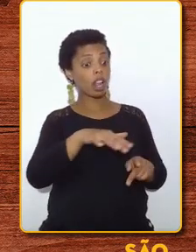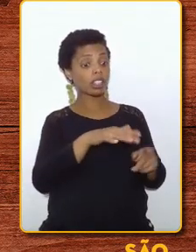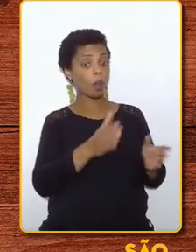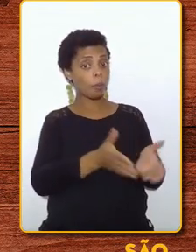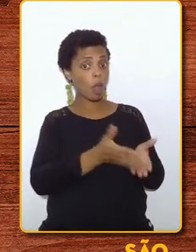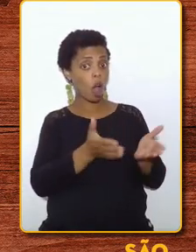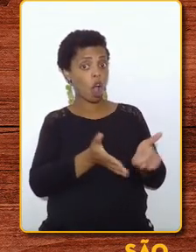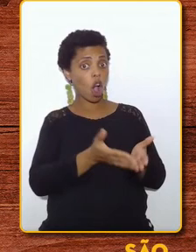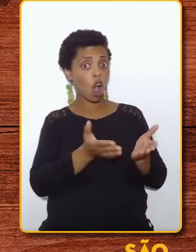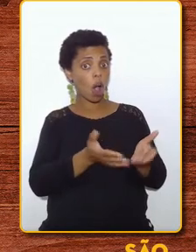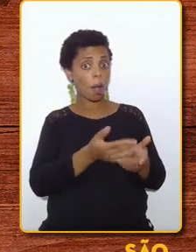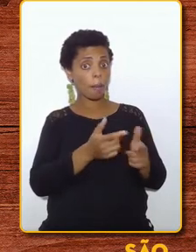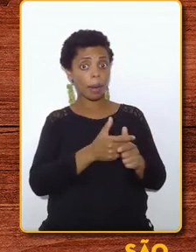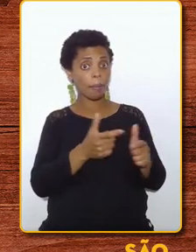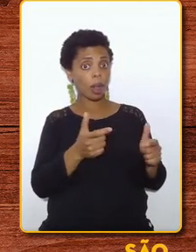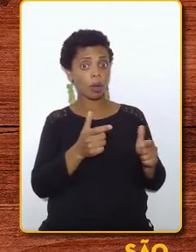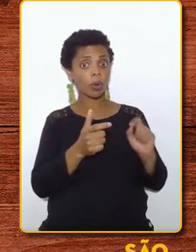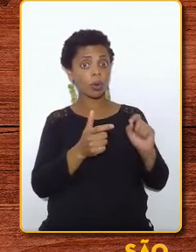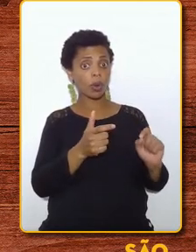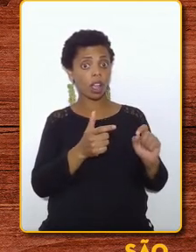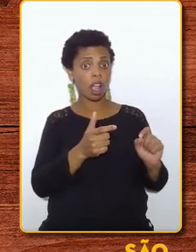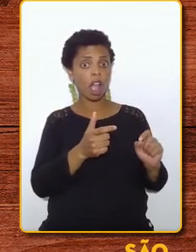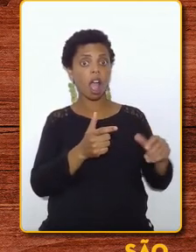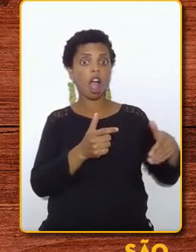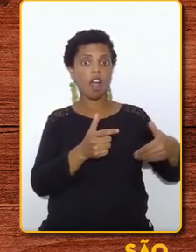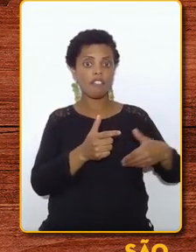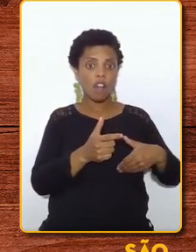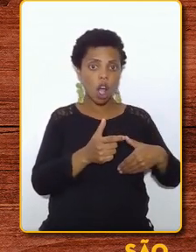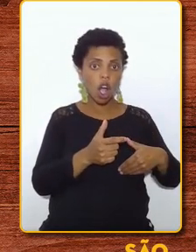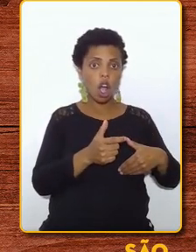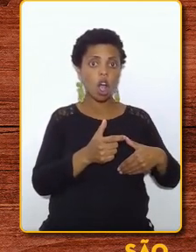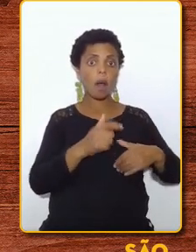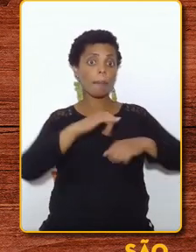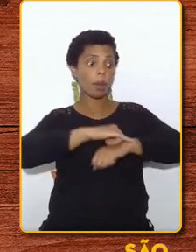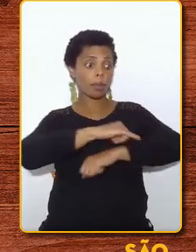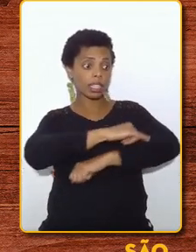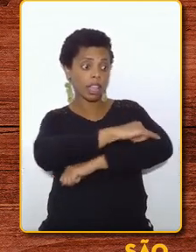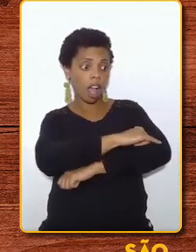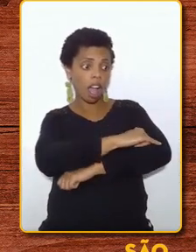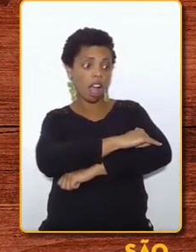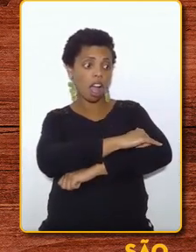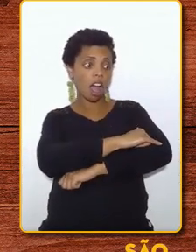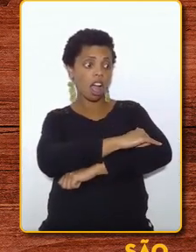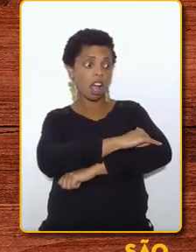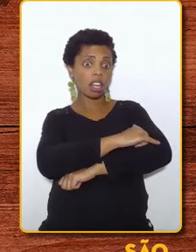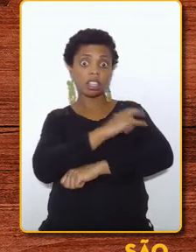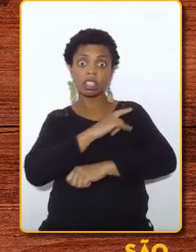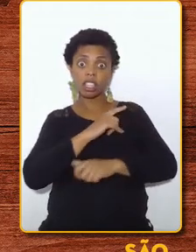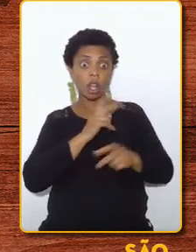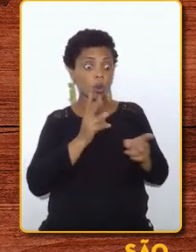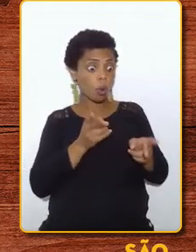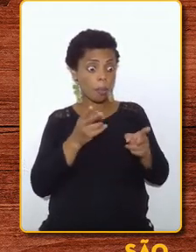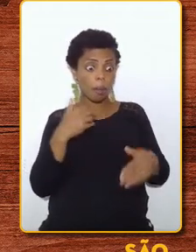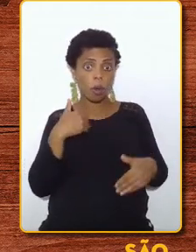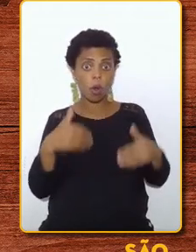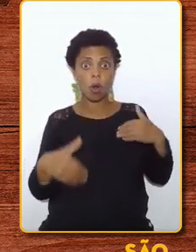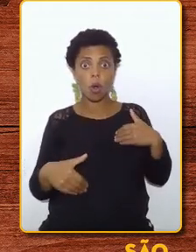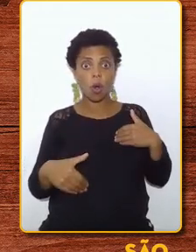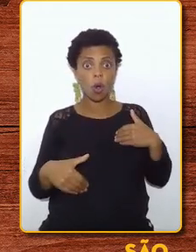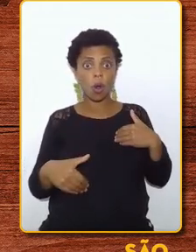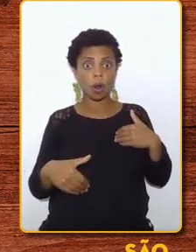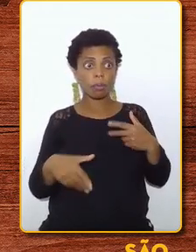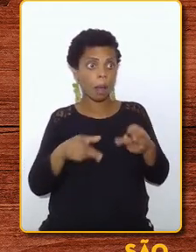grande medida, a fome e a obesidade, elas convivem no mesmo corpo. Na mesma